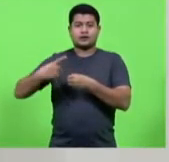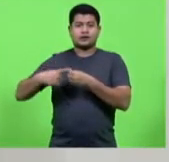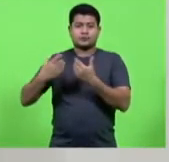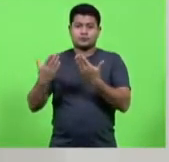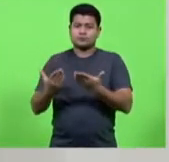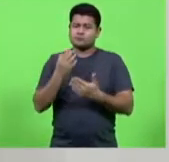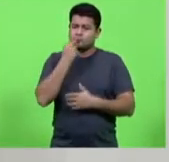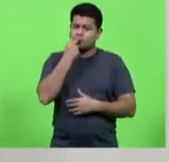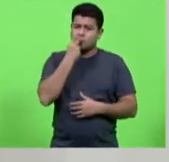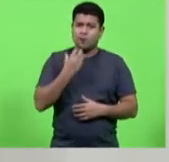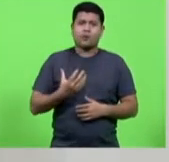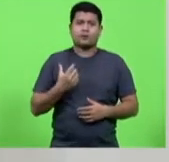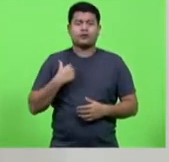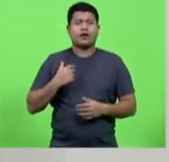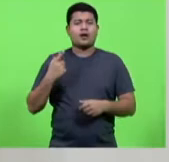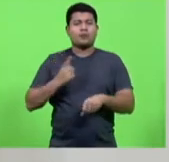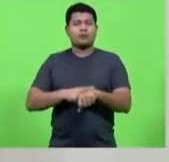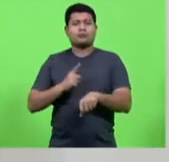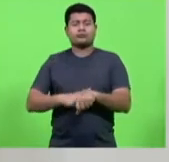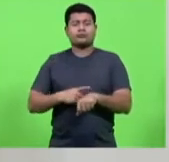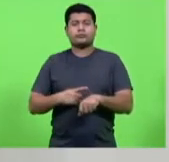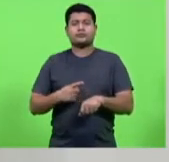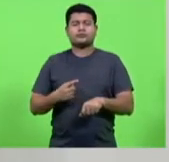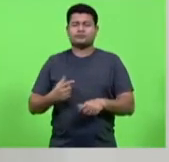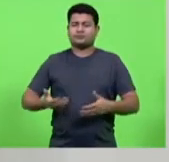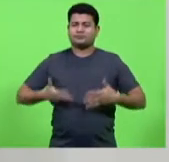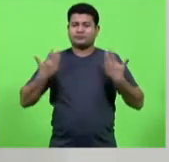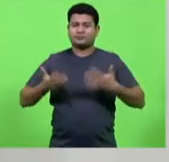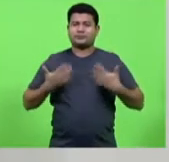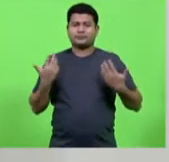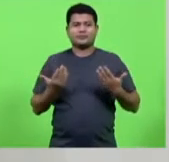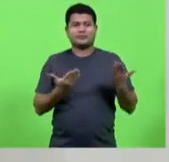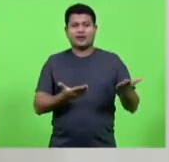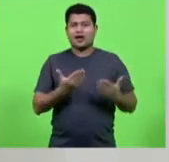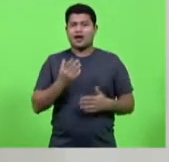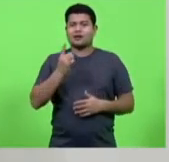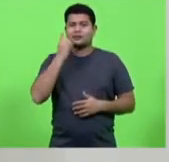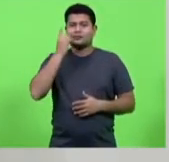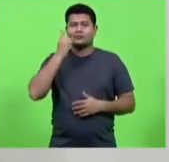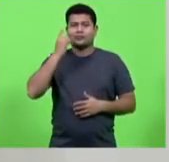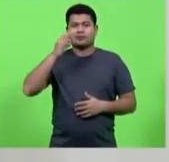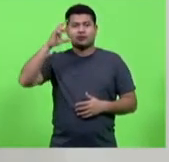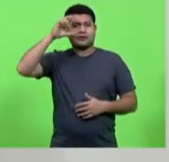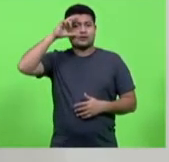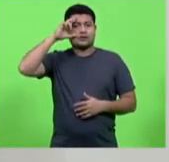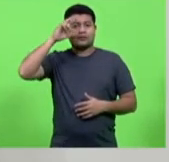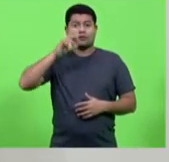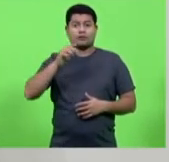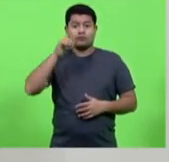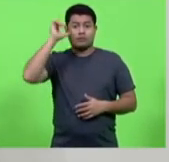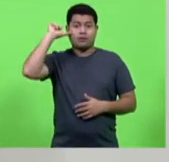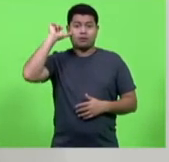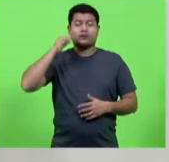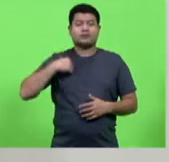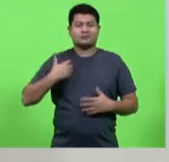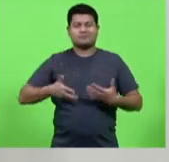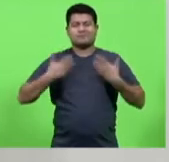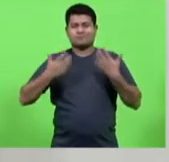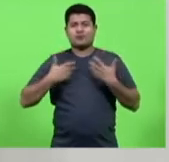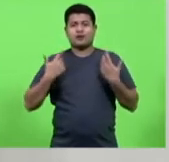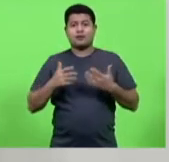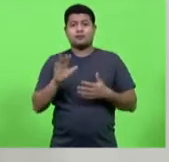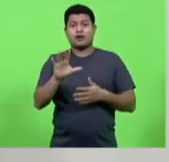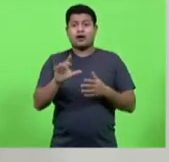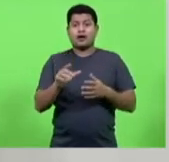Então é momento de muita alegria, assim como você diz, deputado Alba. Ontem foi um dia de alegria. Antes de ontem, também para mim, foi um dia